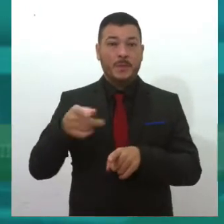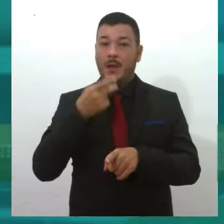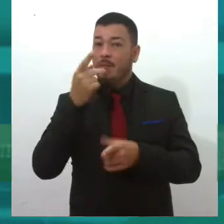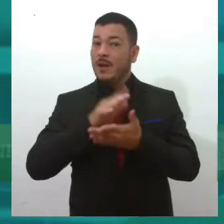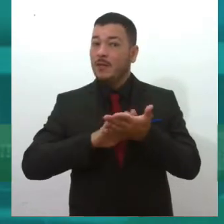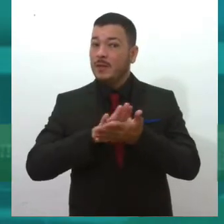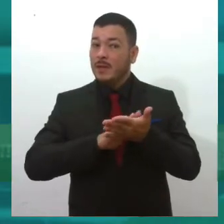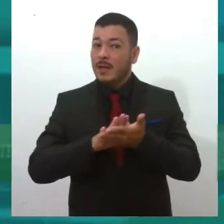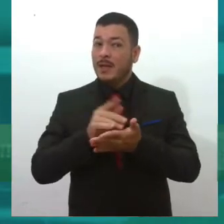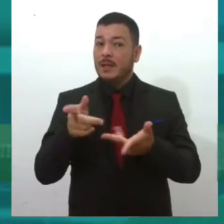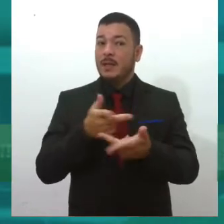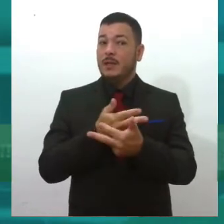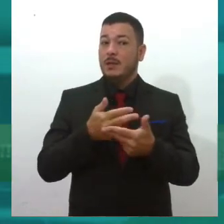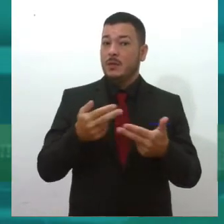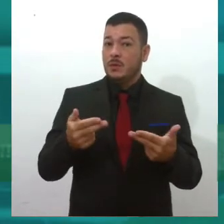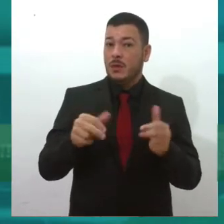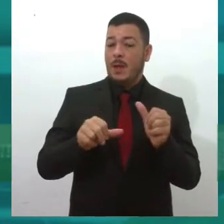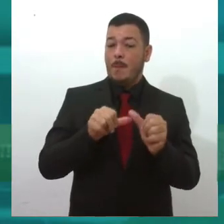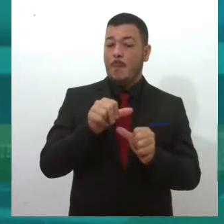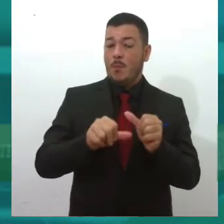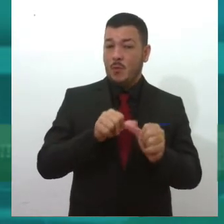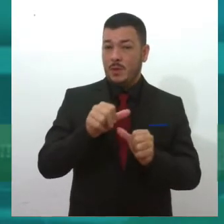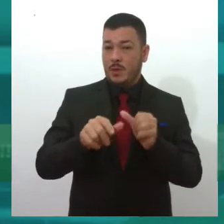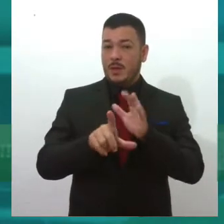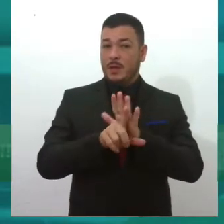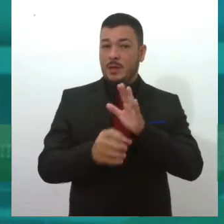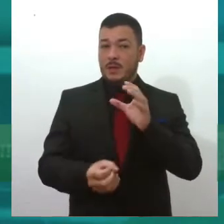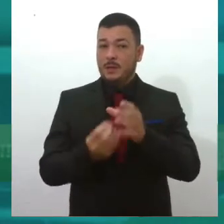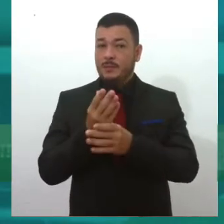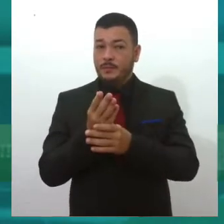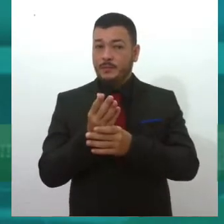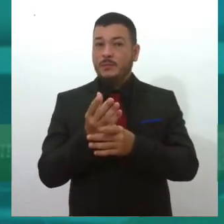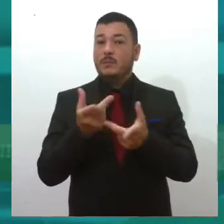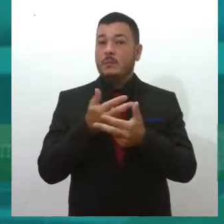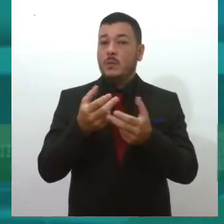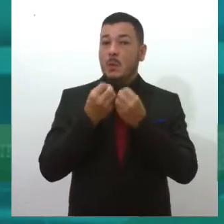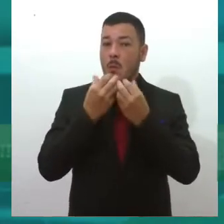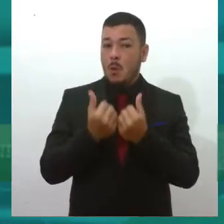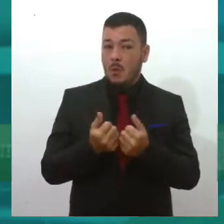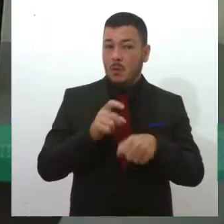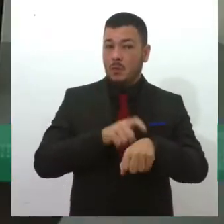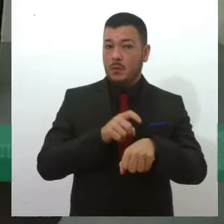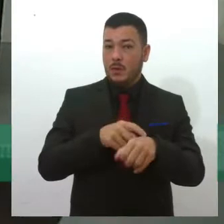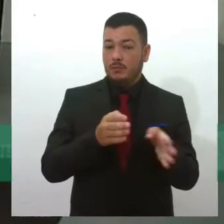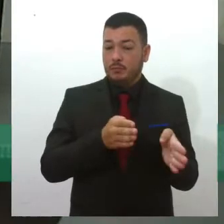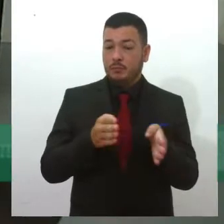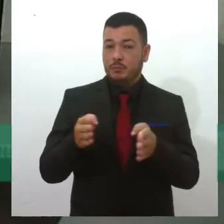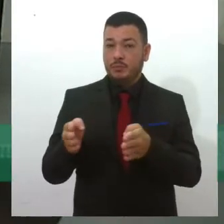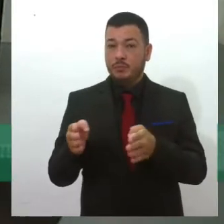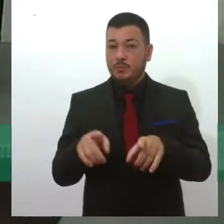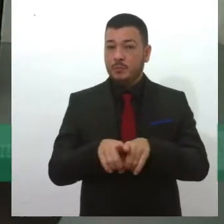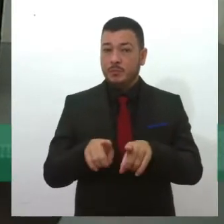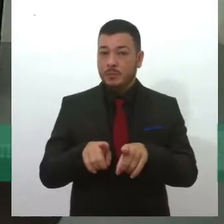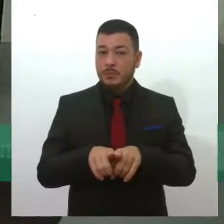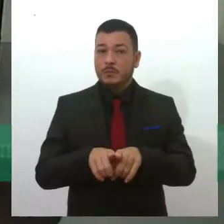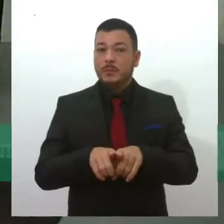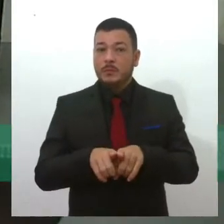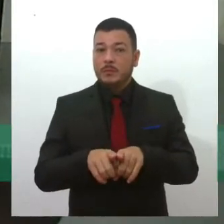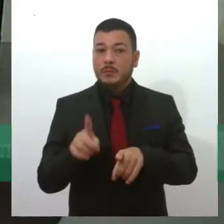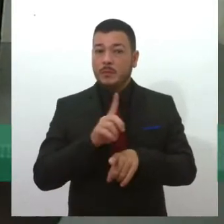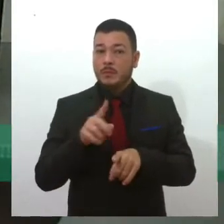essas generosas alterações que criam bondosos prazos de prescrição vão levar ao